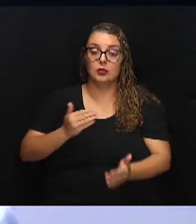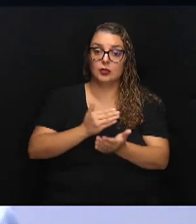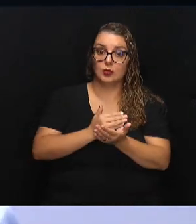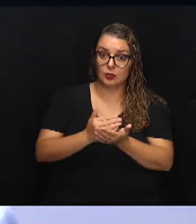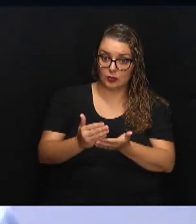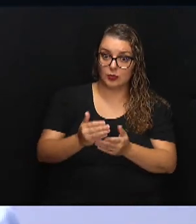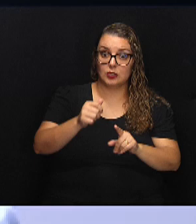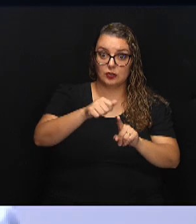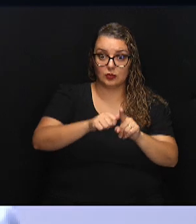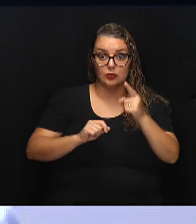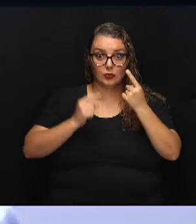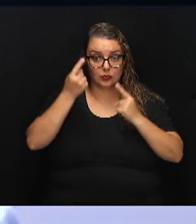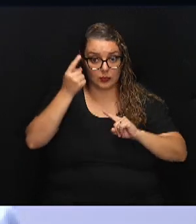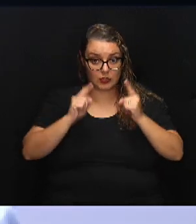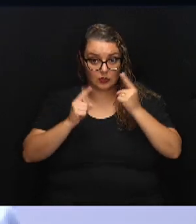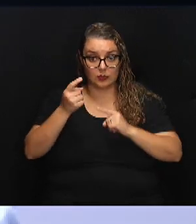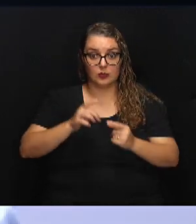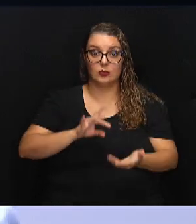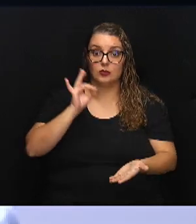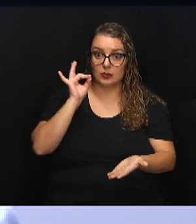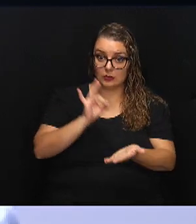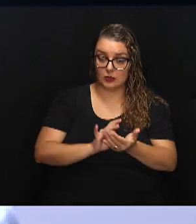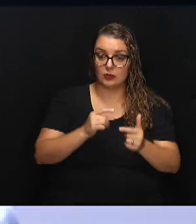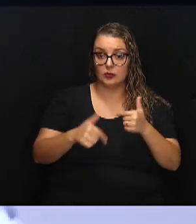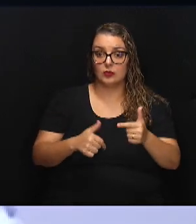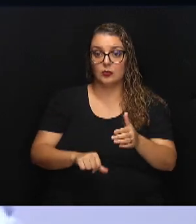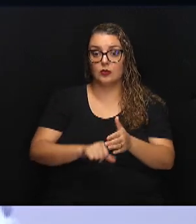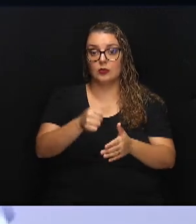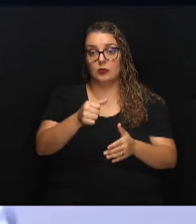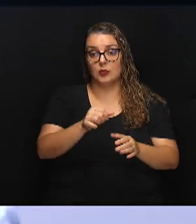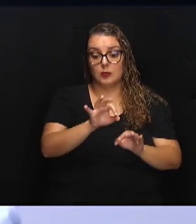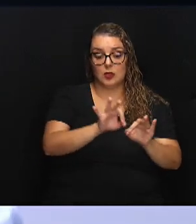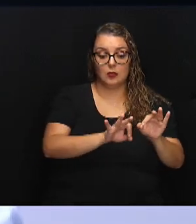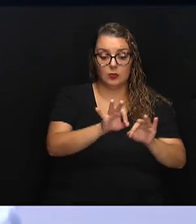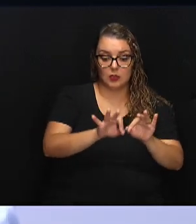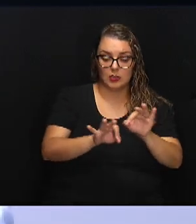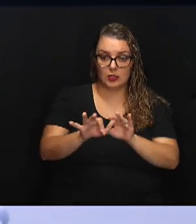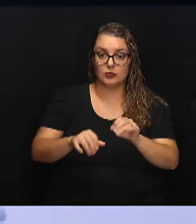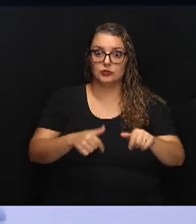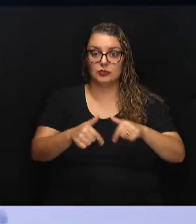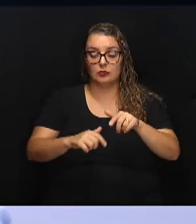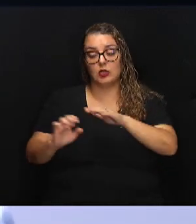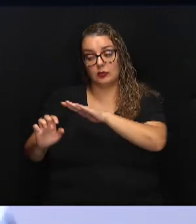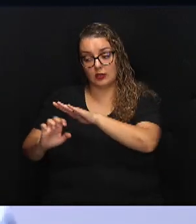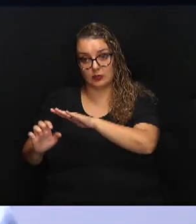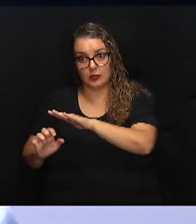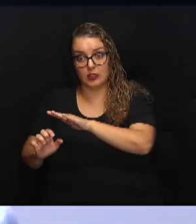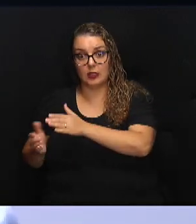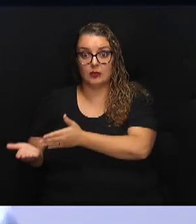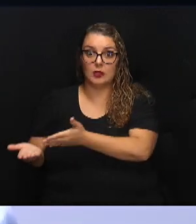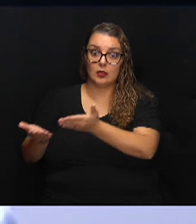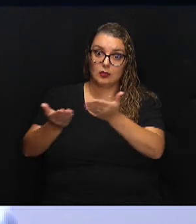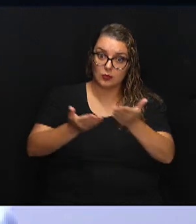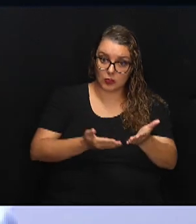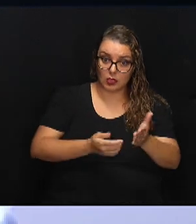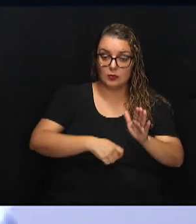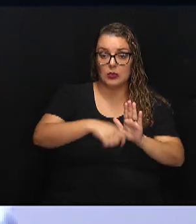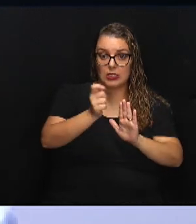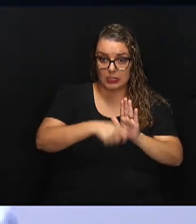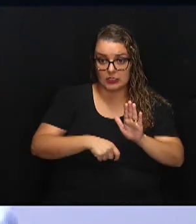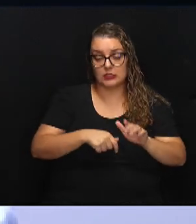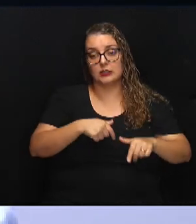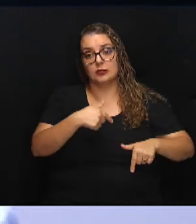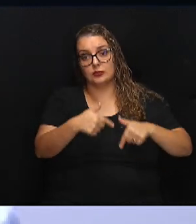no mês de fevereiro os efetivos trabalho. O primeiro produto é o plano de trabalho que a empresa irá apresentar para a execução desse